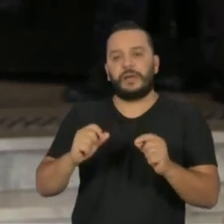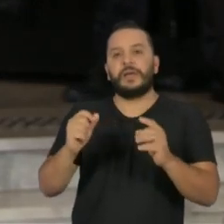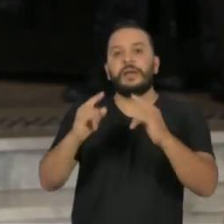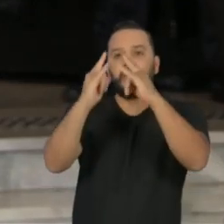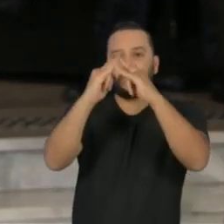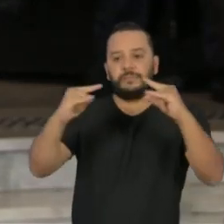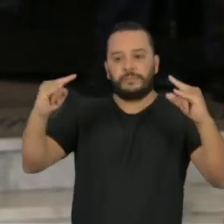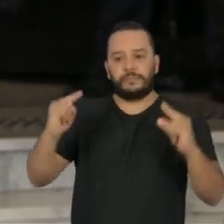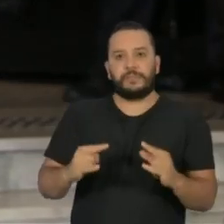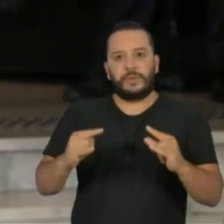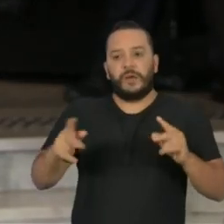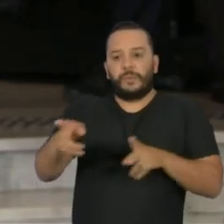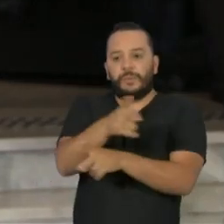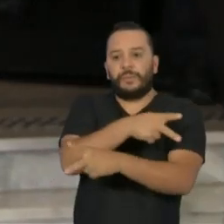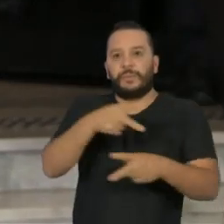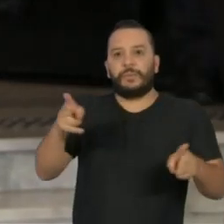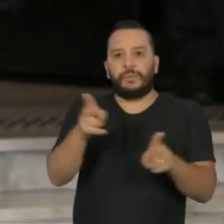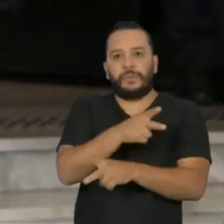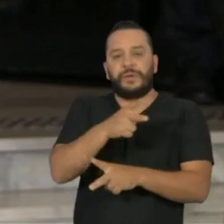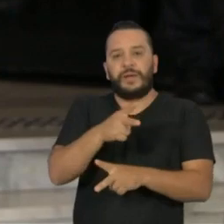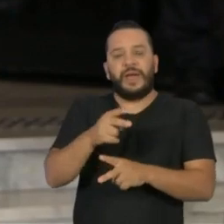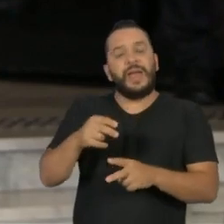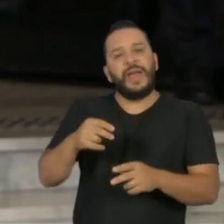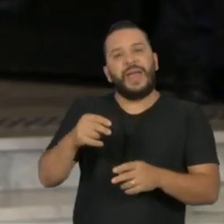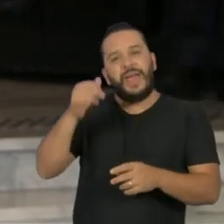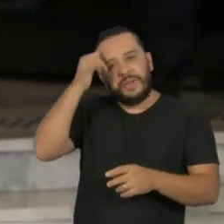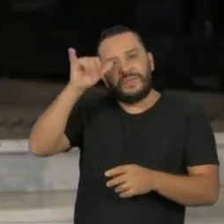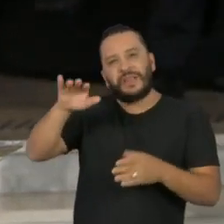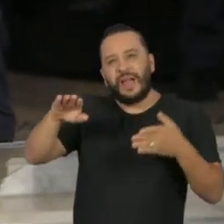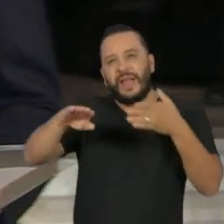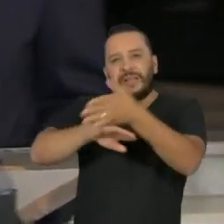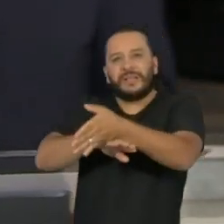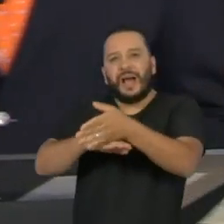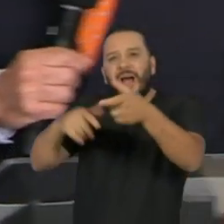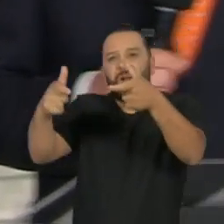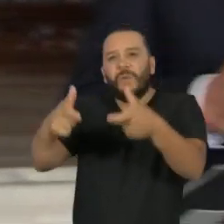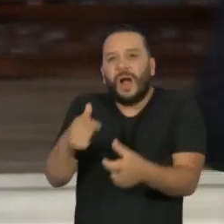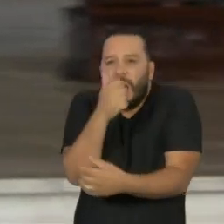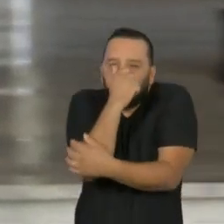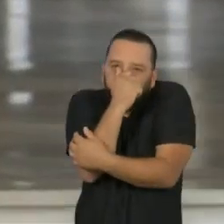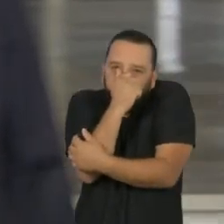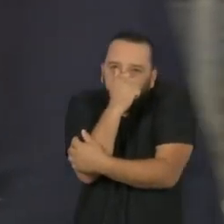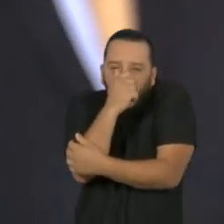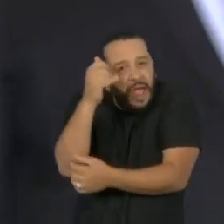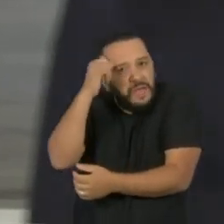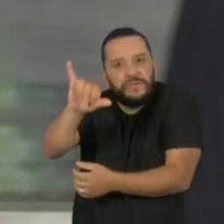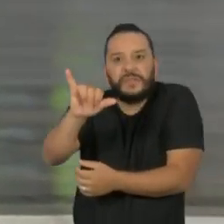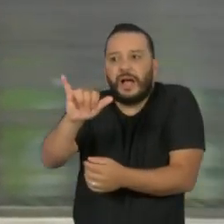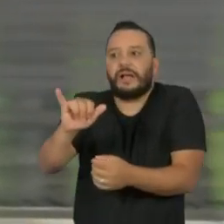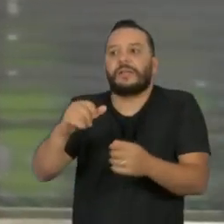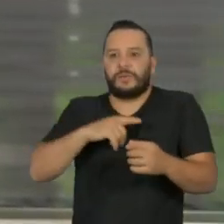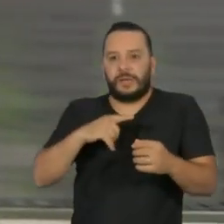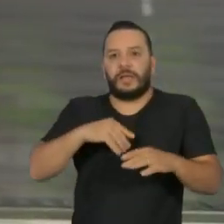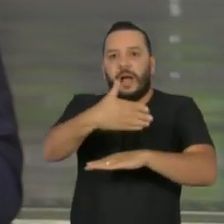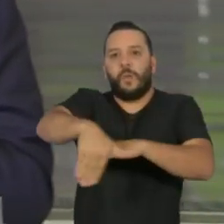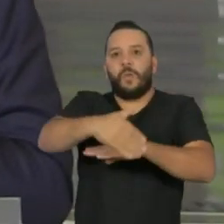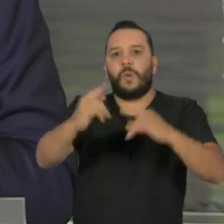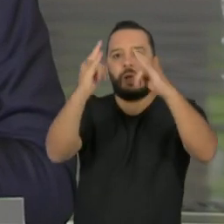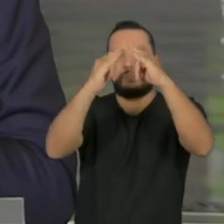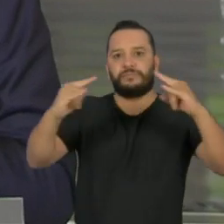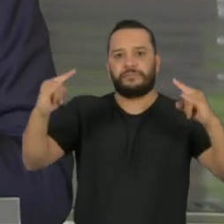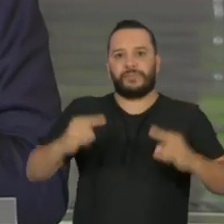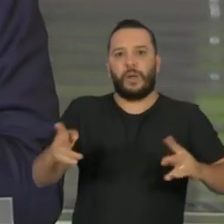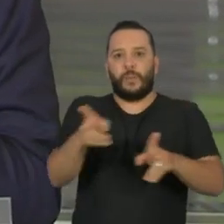evitar a entrada em locais fechados. Ok, muito obrigado. Vanessa, muito obrigado.